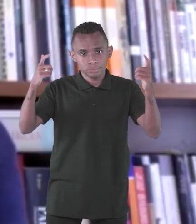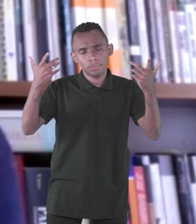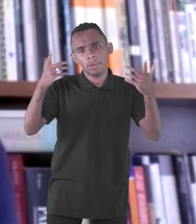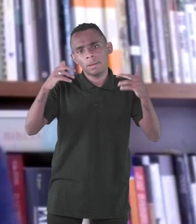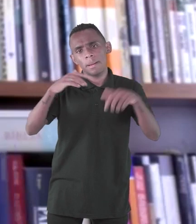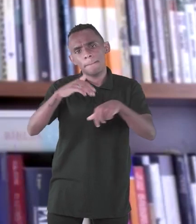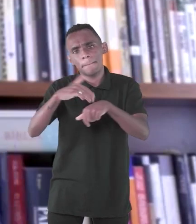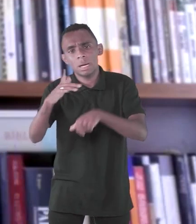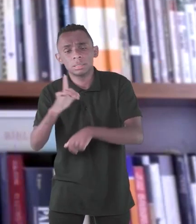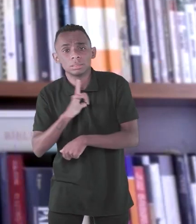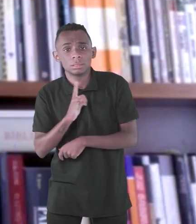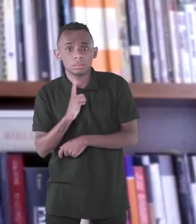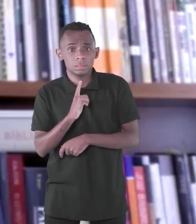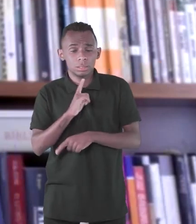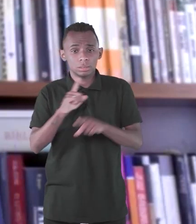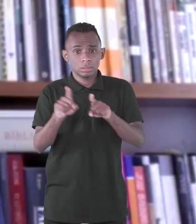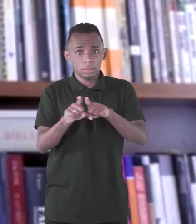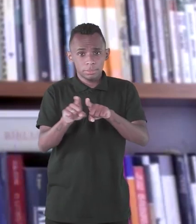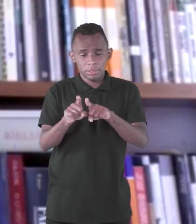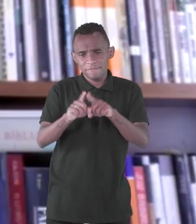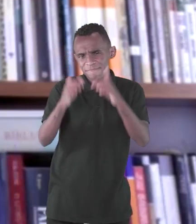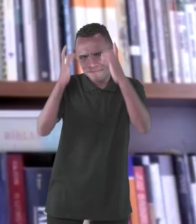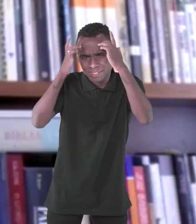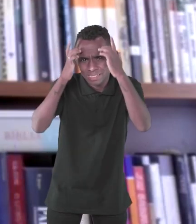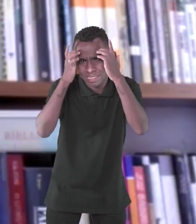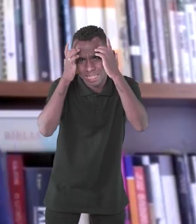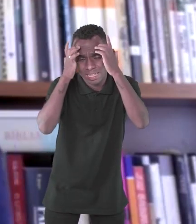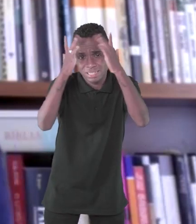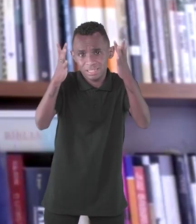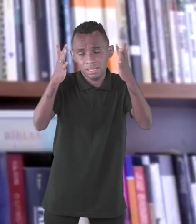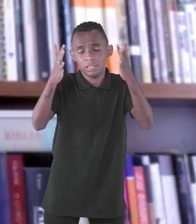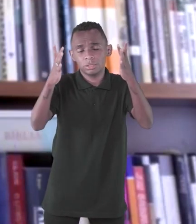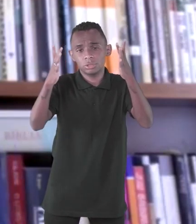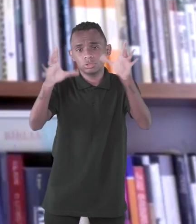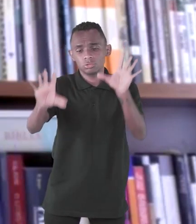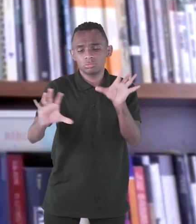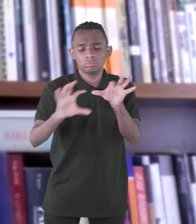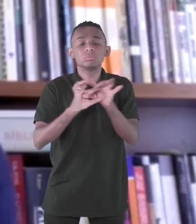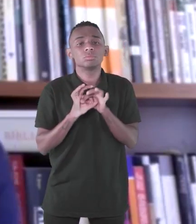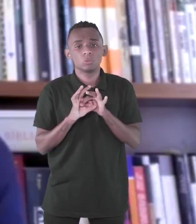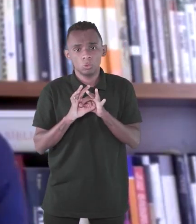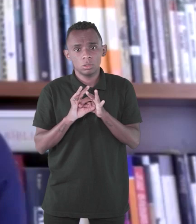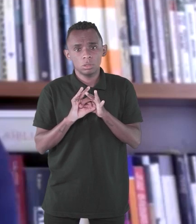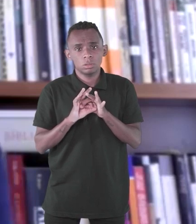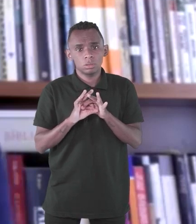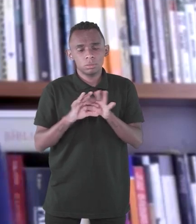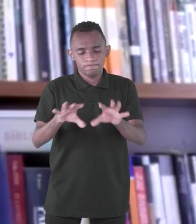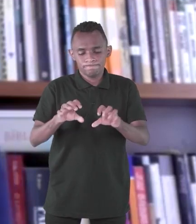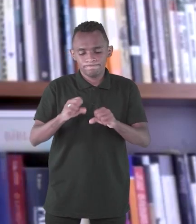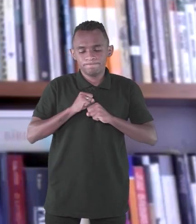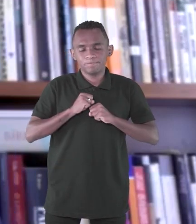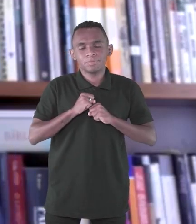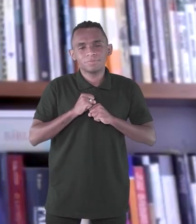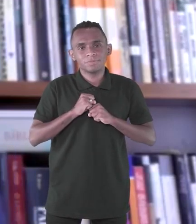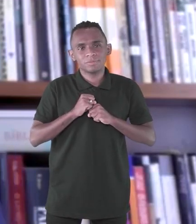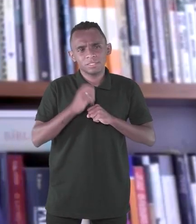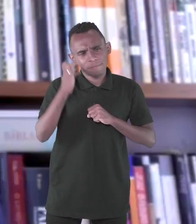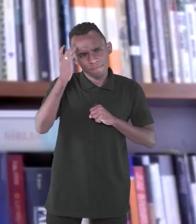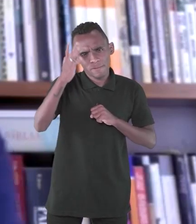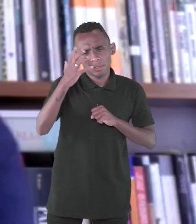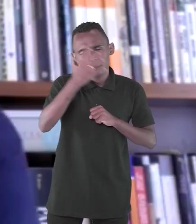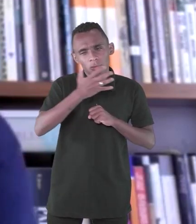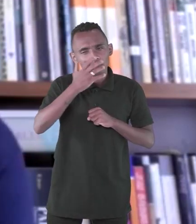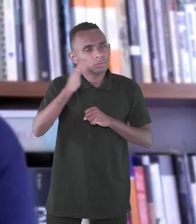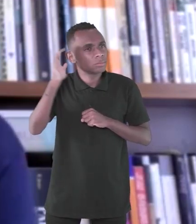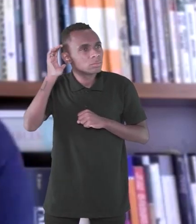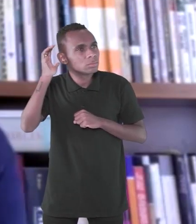você mais encontra e é a que mais fácil te aborda, né? Te entra em você. É muito mais fácil